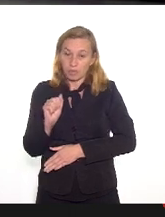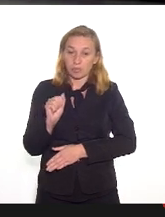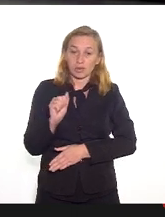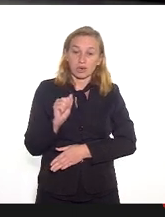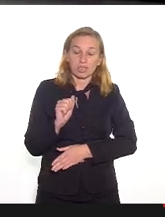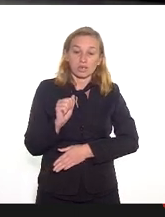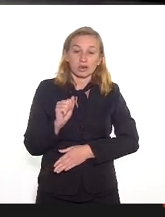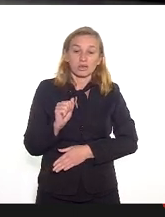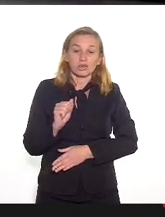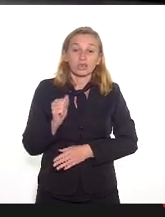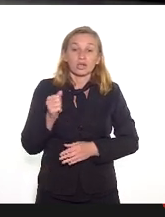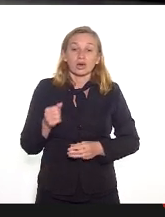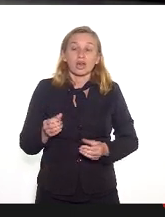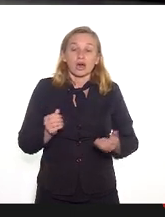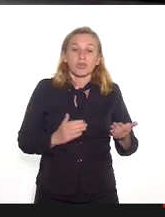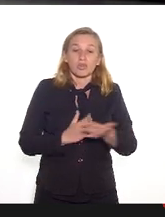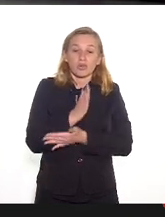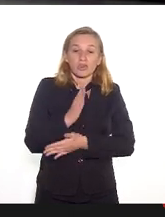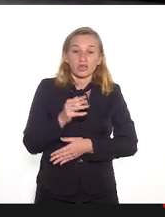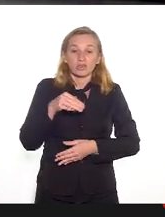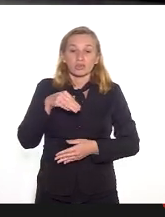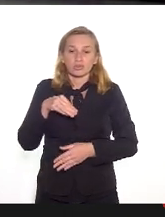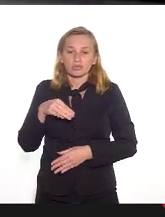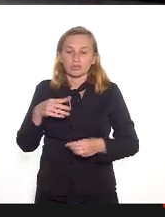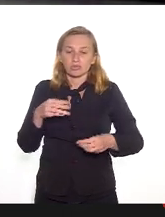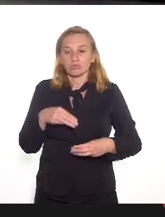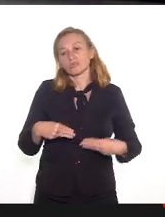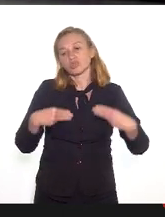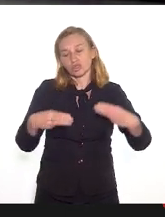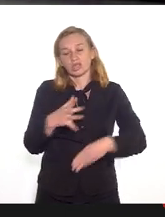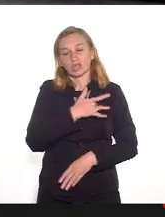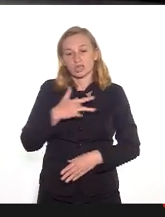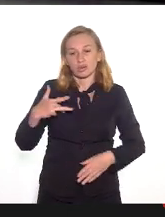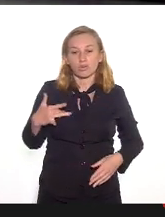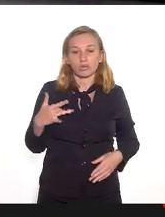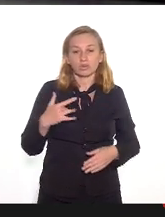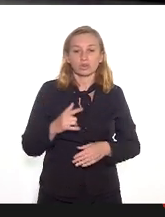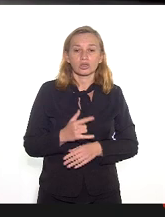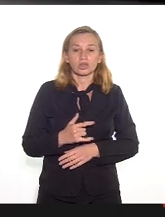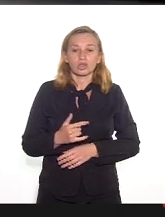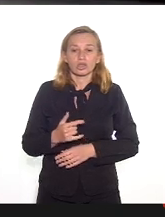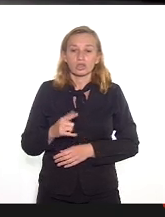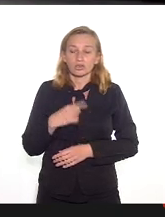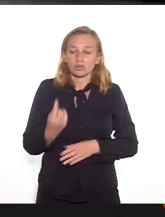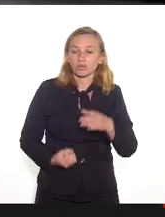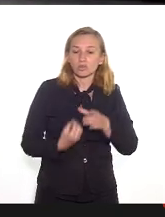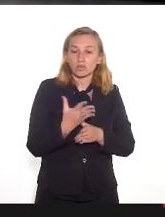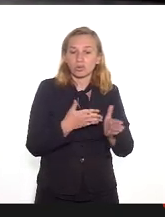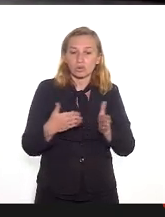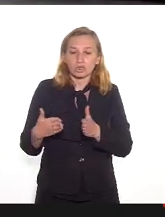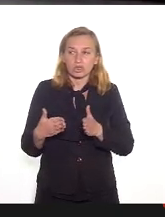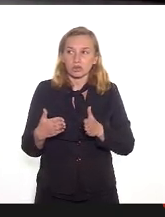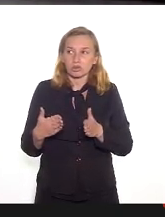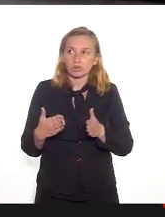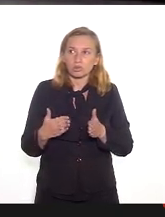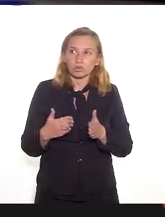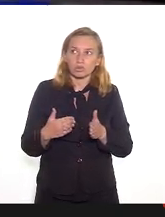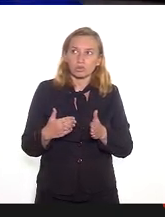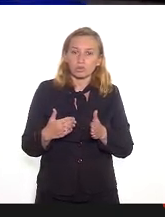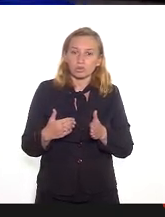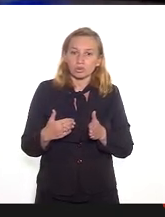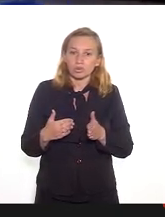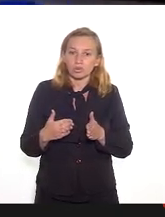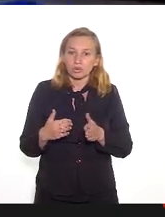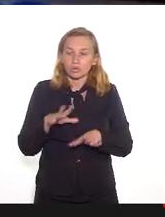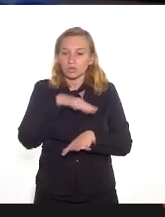apoiado pelo Ministério da Saúde, com recursos do Ministério da Saúde, e que visa nós produzirmos a partir de um animal muito